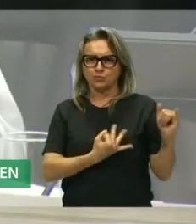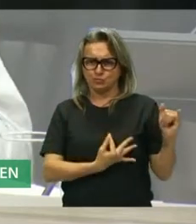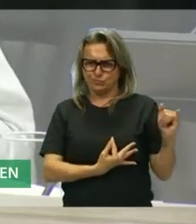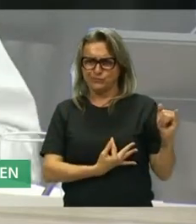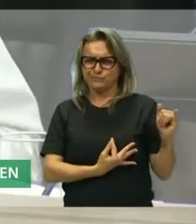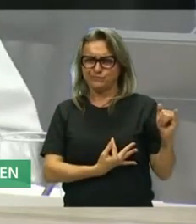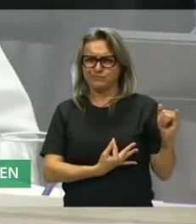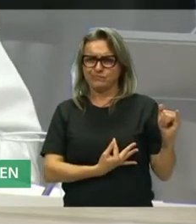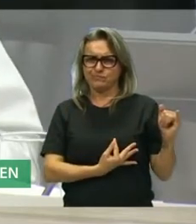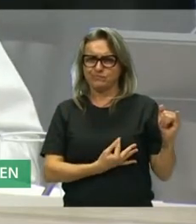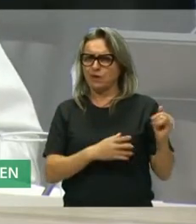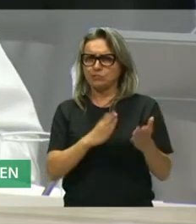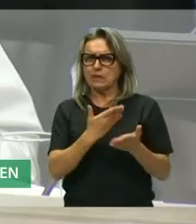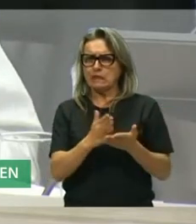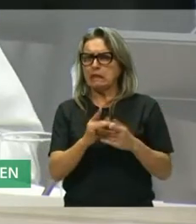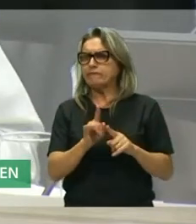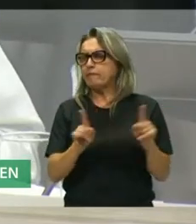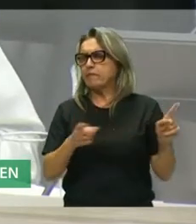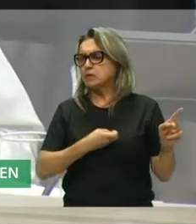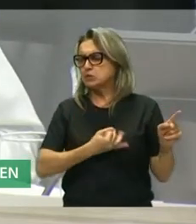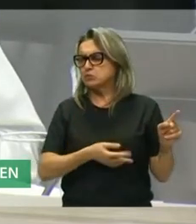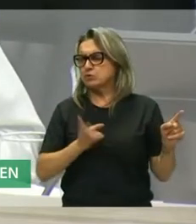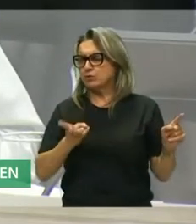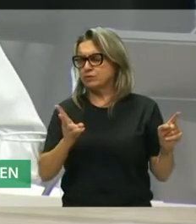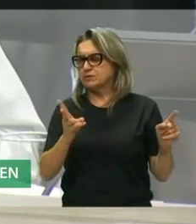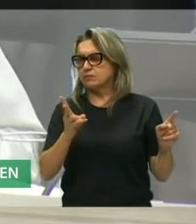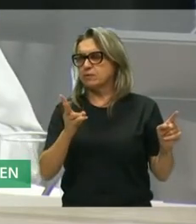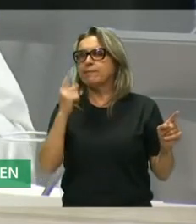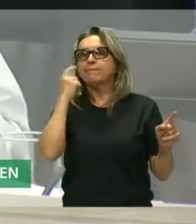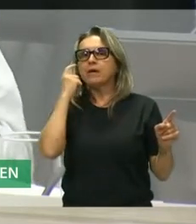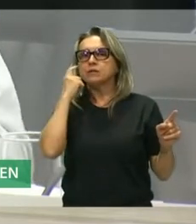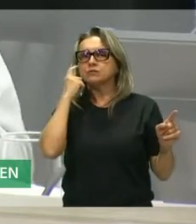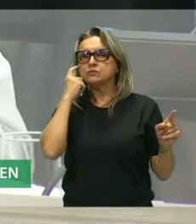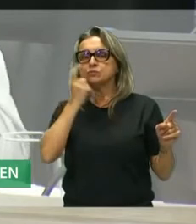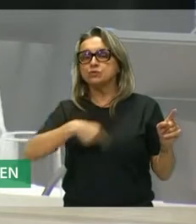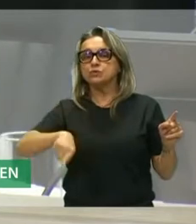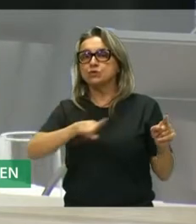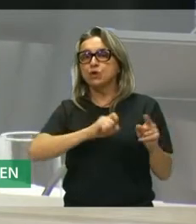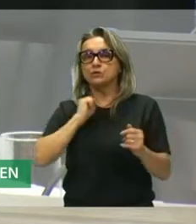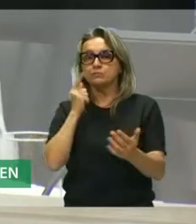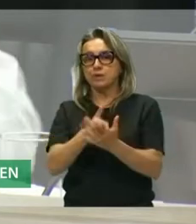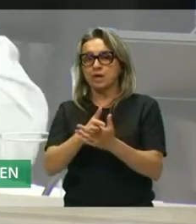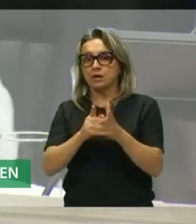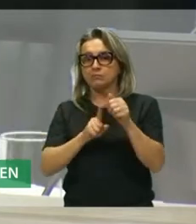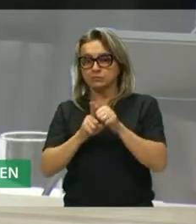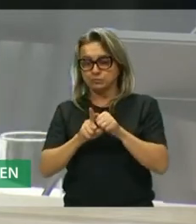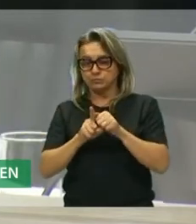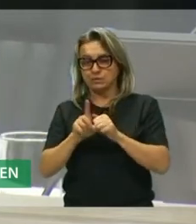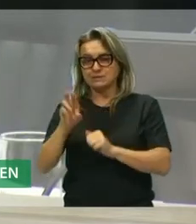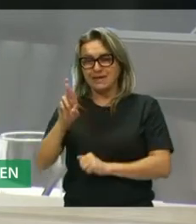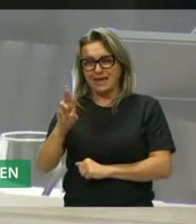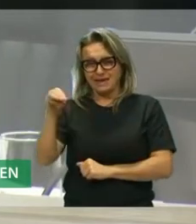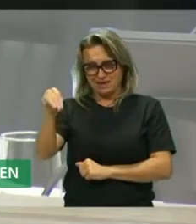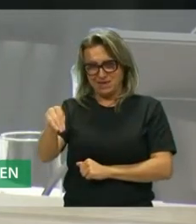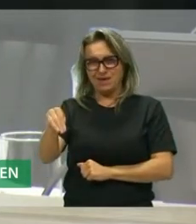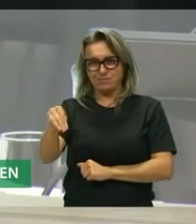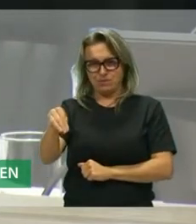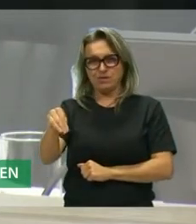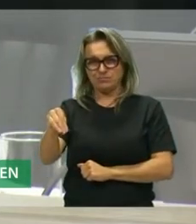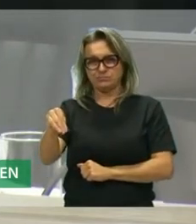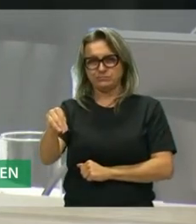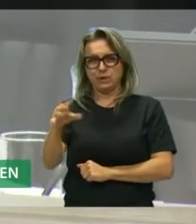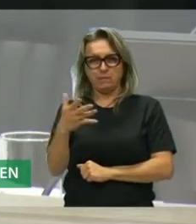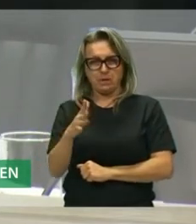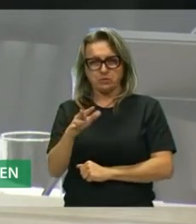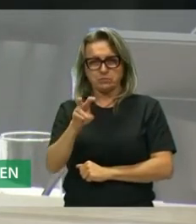número que sempre martela na minha cabeça. Nós pagamos mês, só de ressonância magnética, porque nós não temos a nossa ainda, cerca de